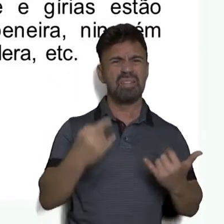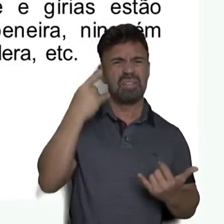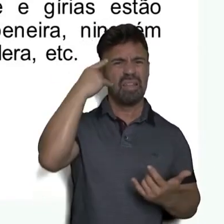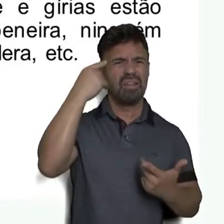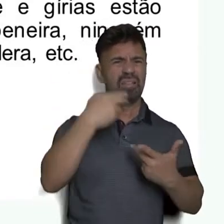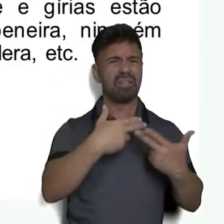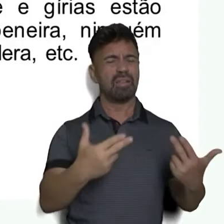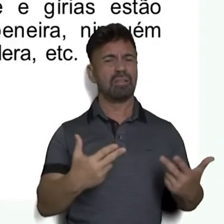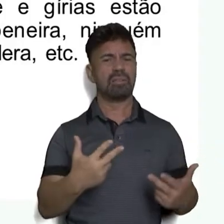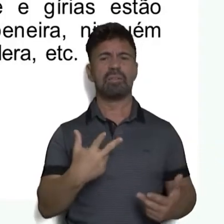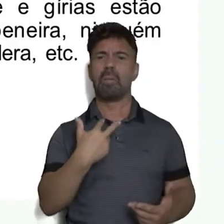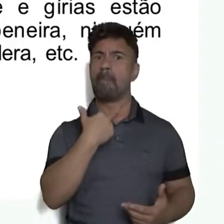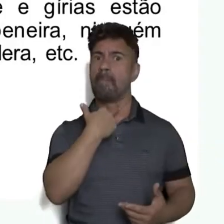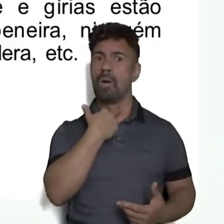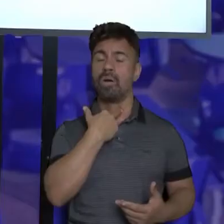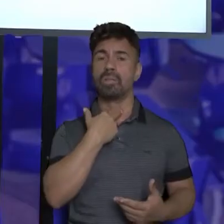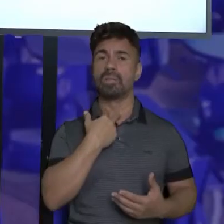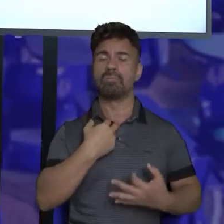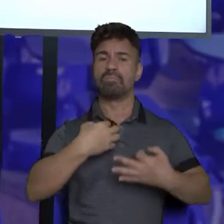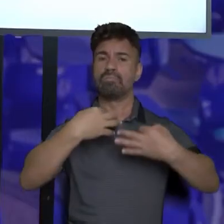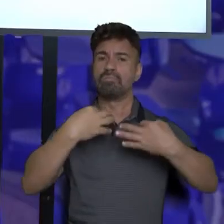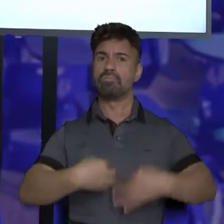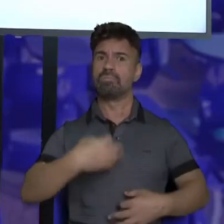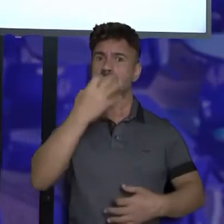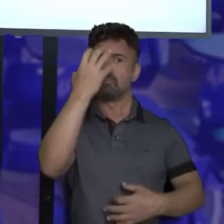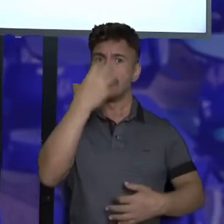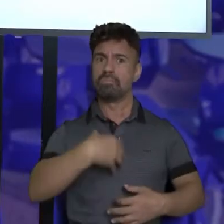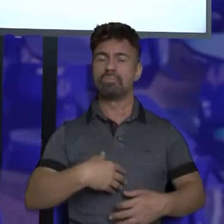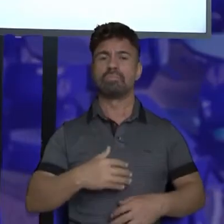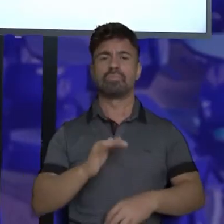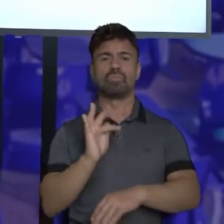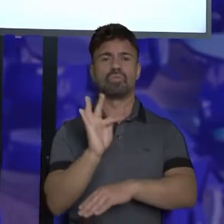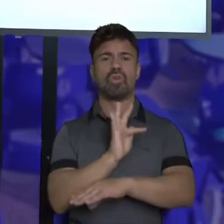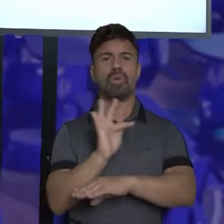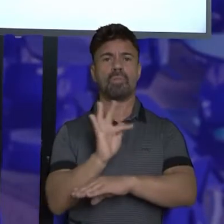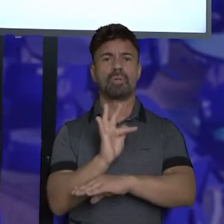galera. No texto escrito ele não é adequado.